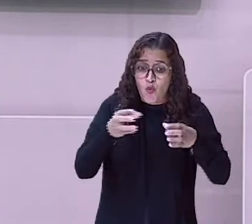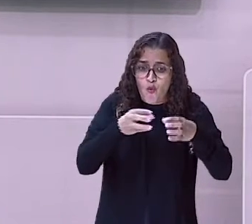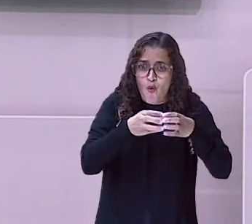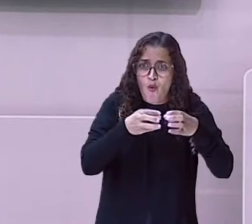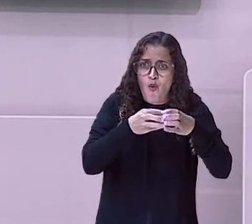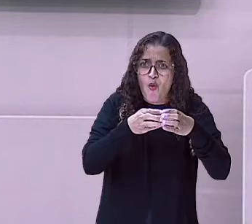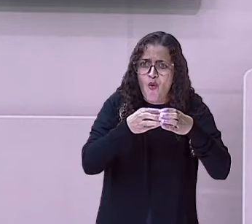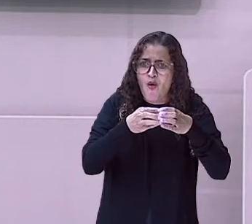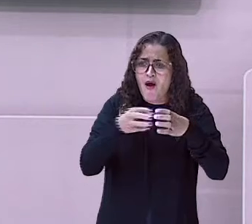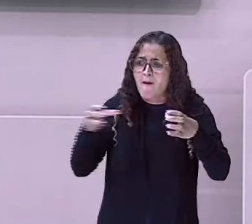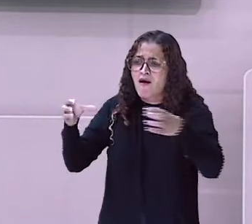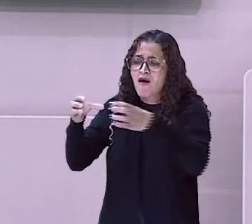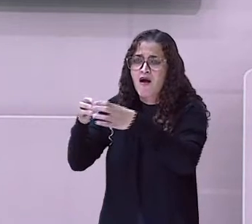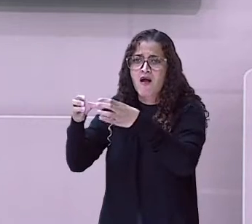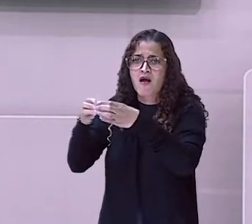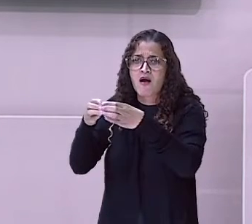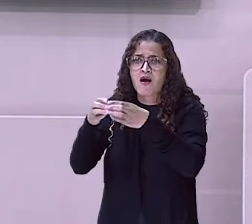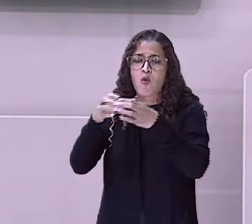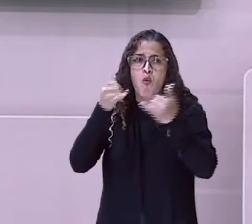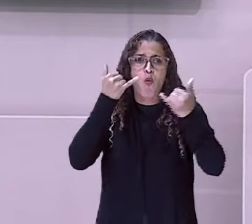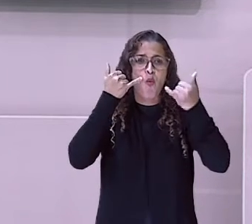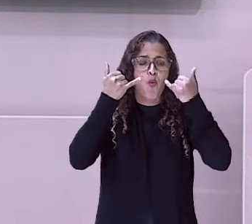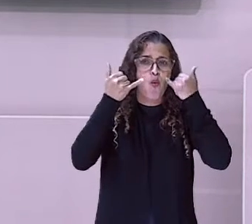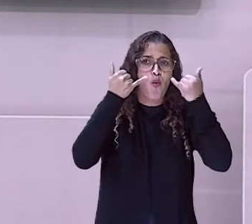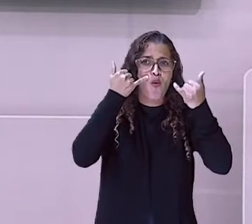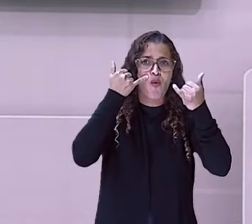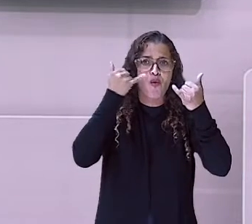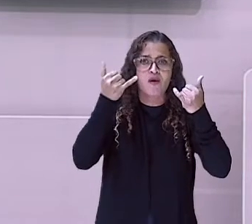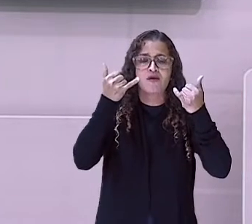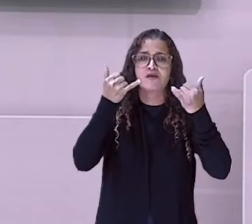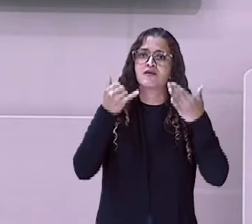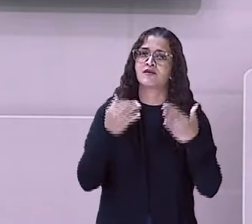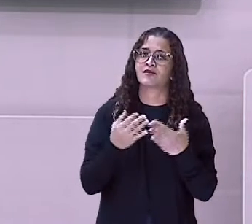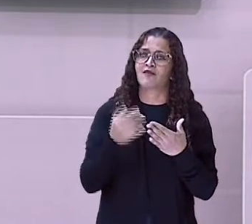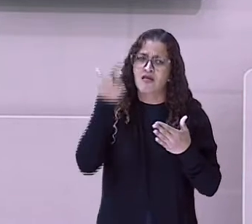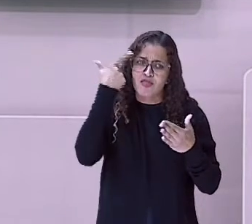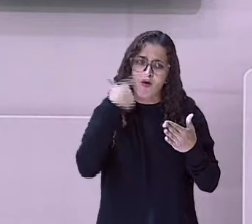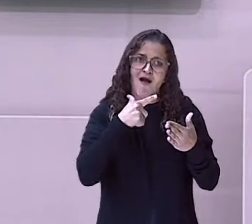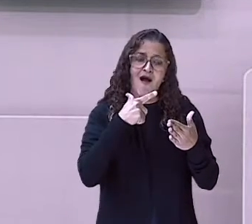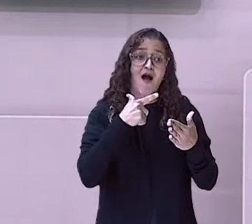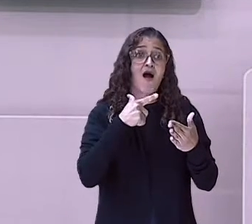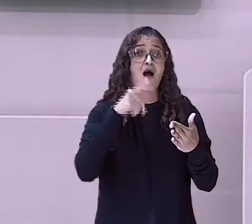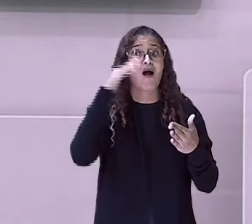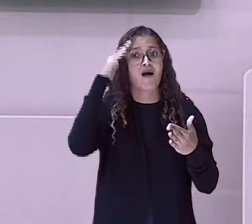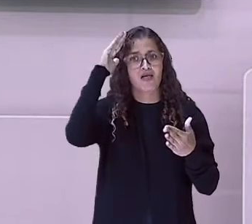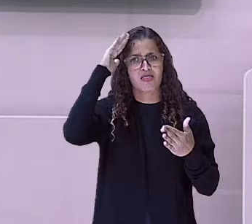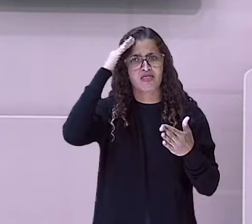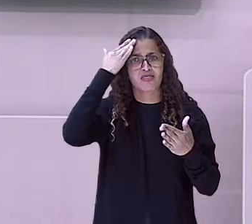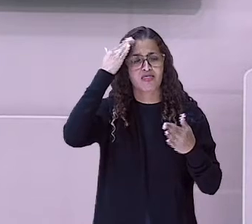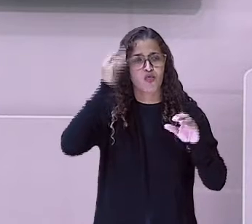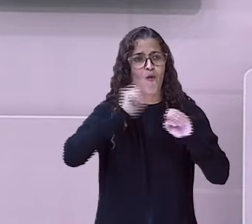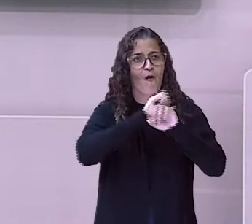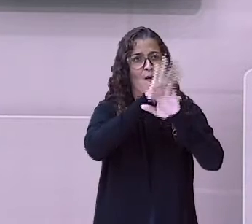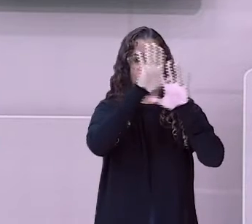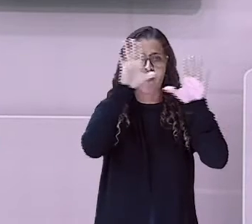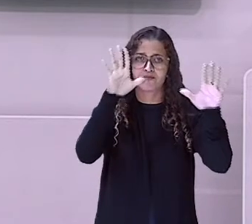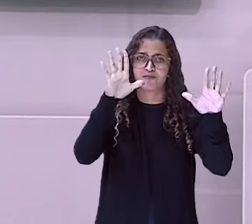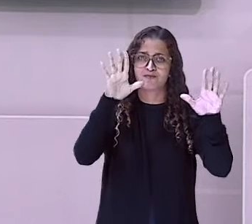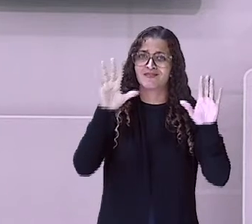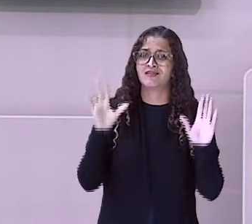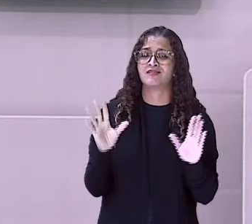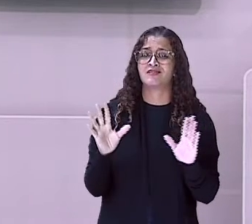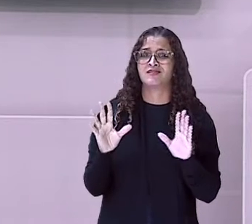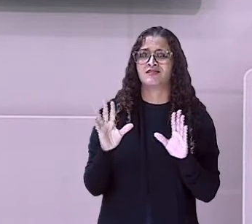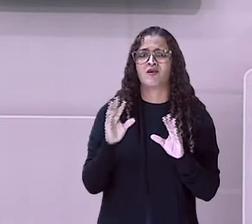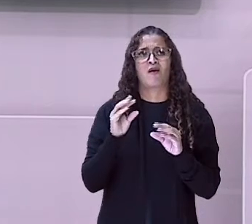agrupadas e unidas desta forma, escrita, você consegue perceber. Mas, quando você coloca de